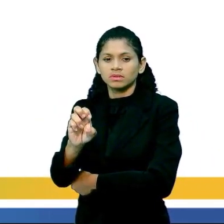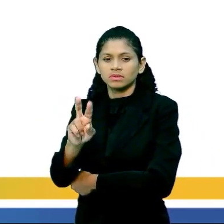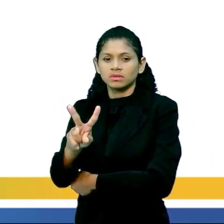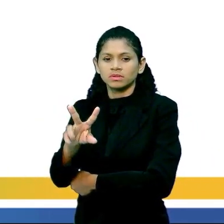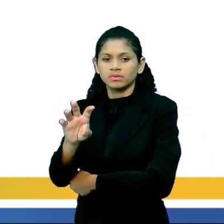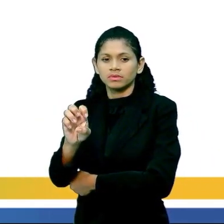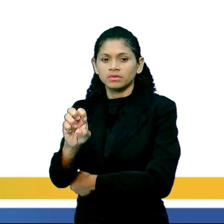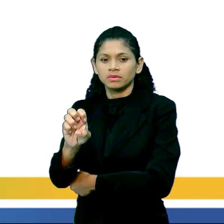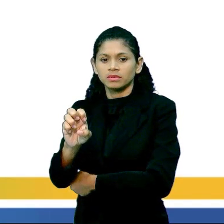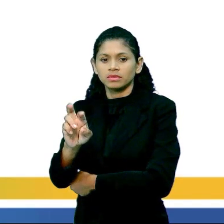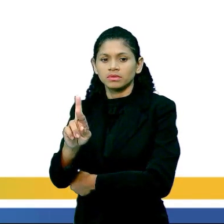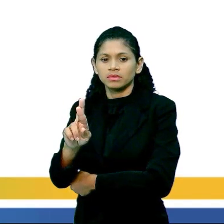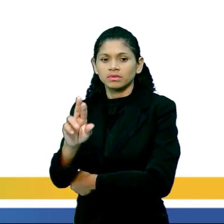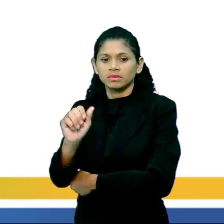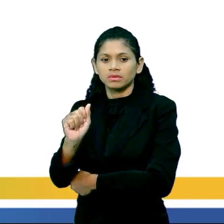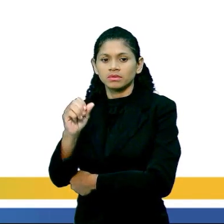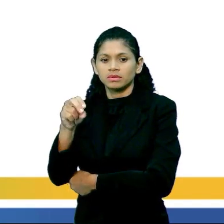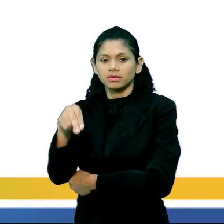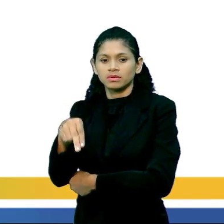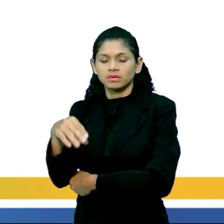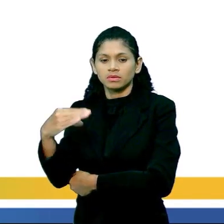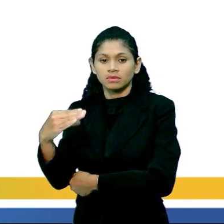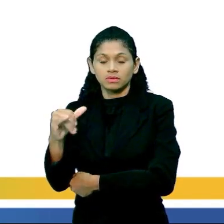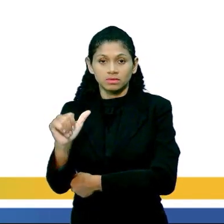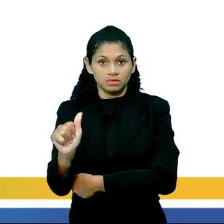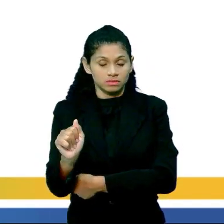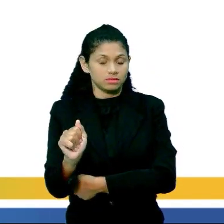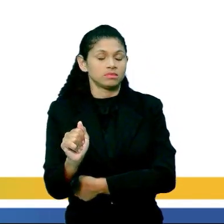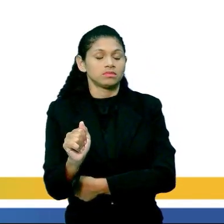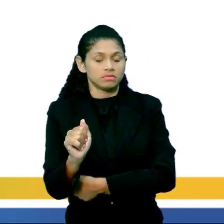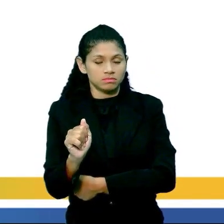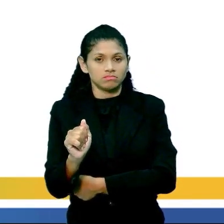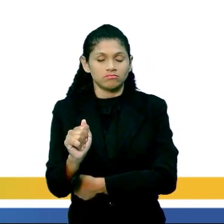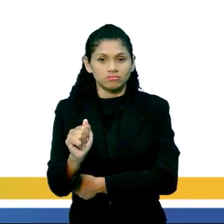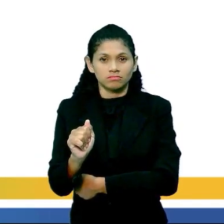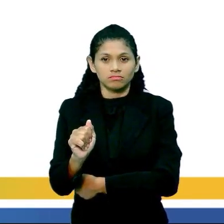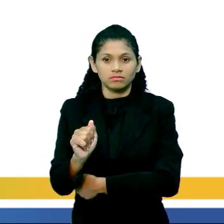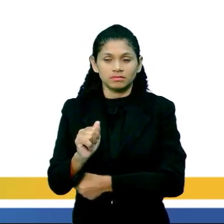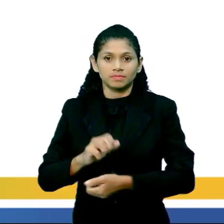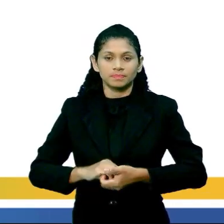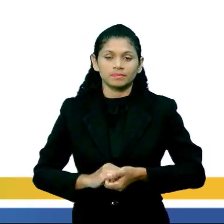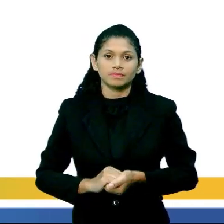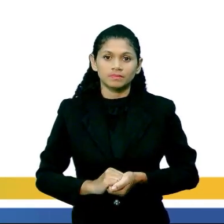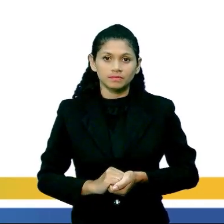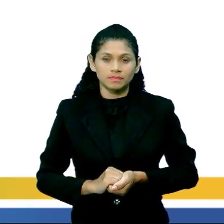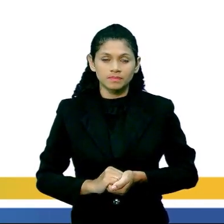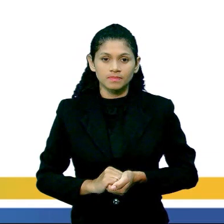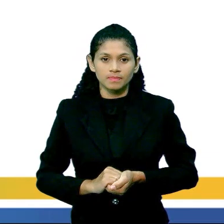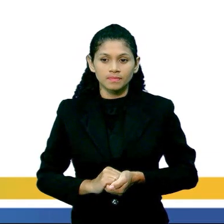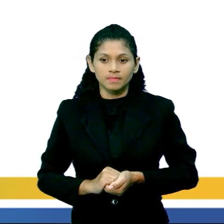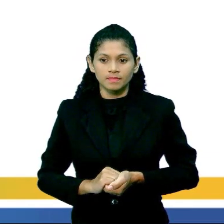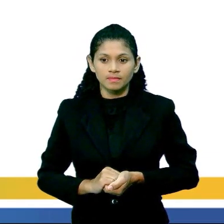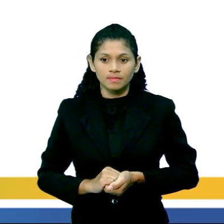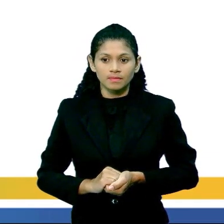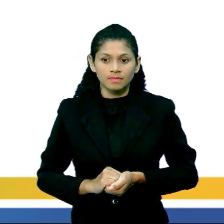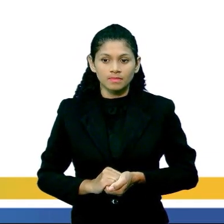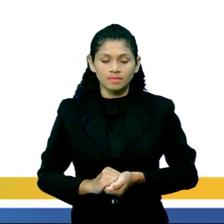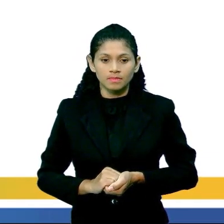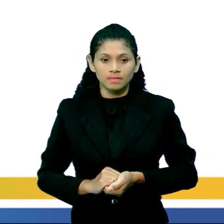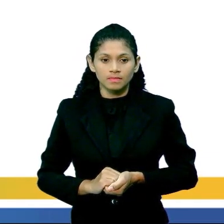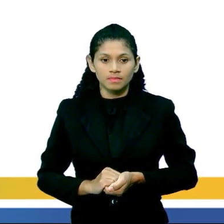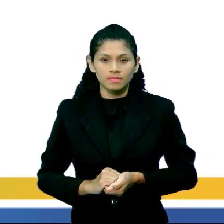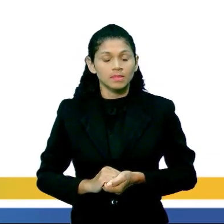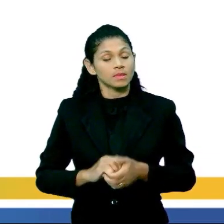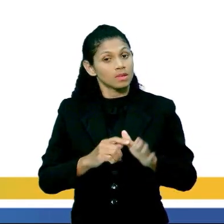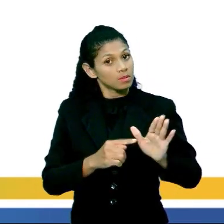caso ele vem e é sinônimo de perseverança, né? Esse tenson, ele denota